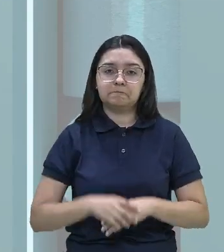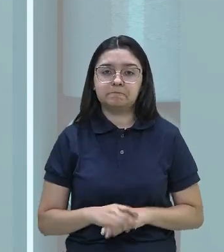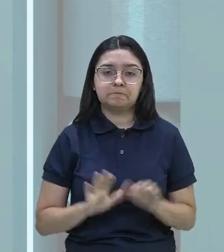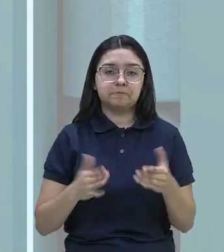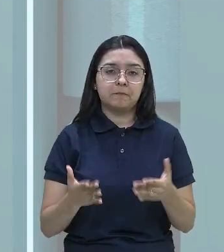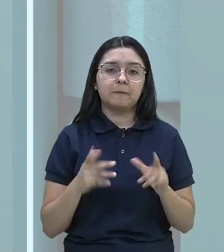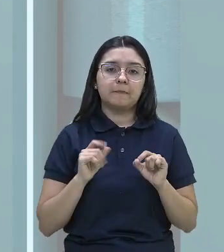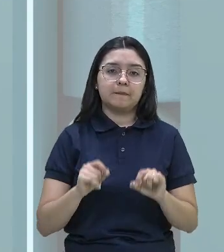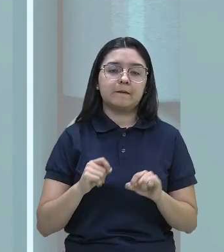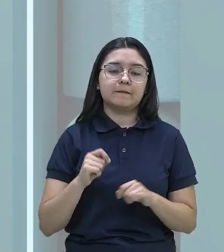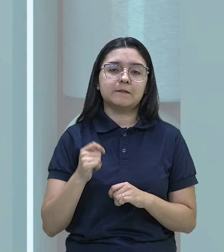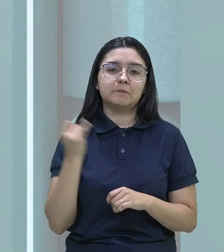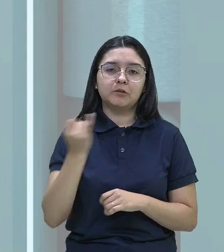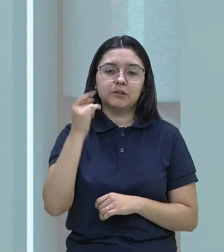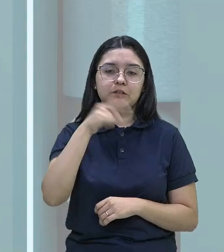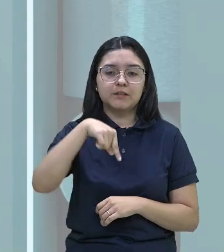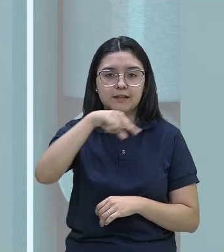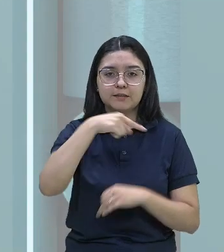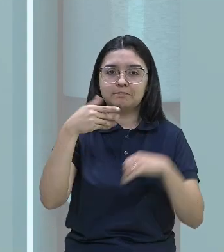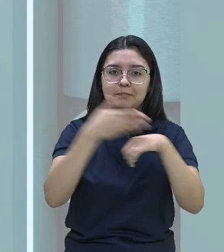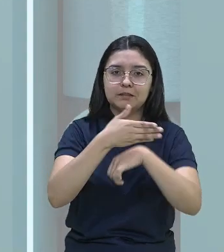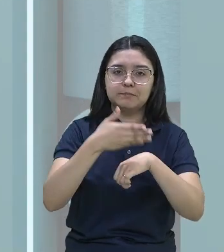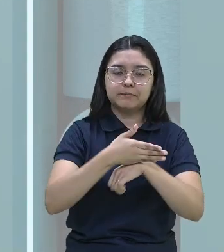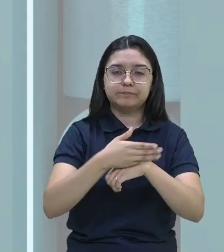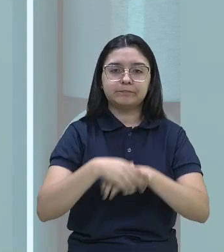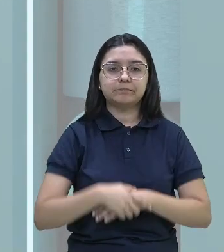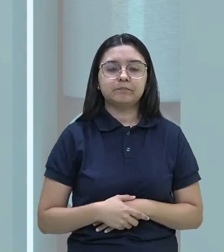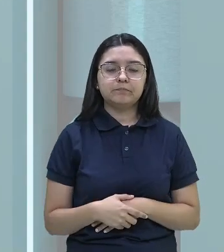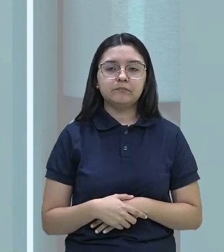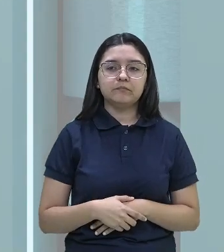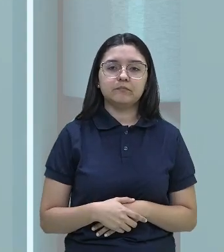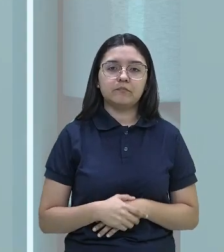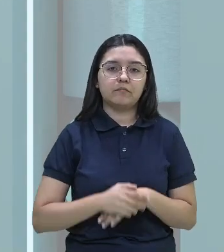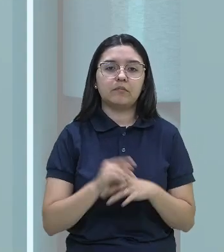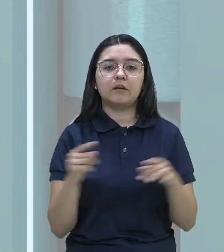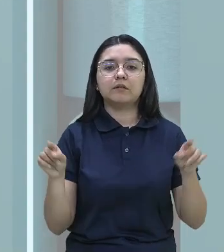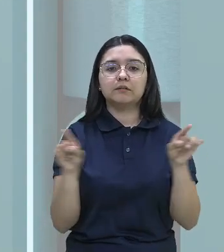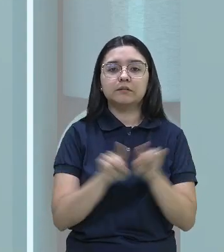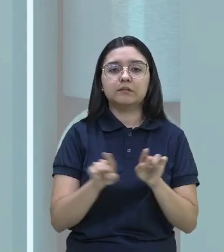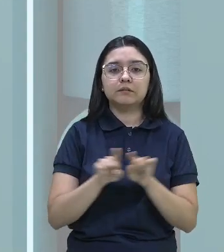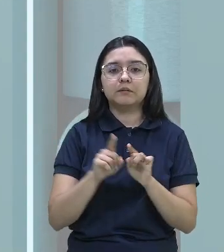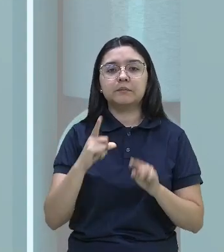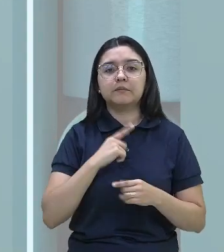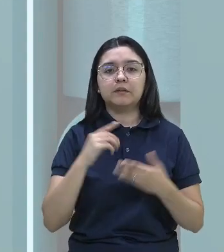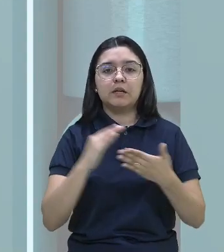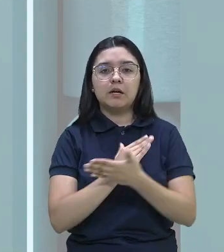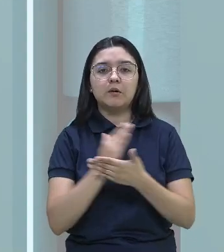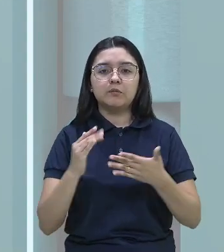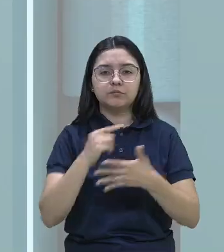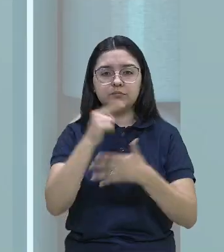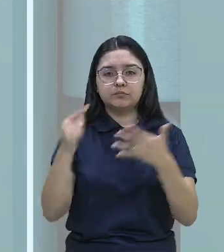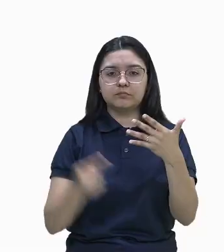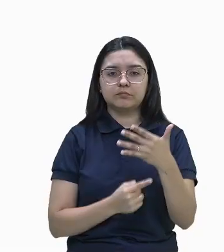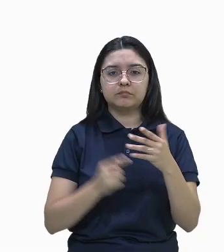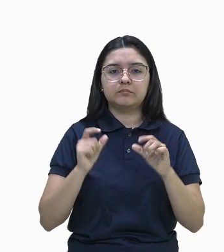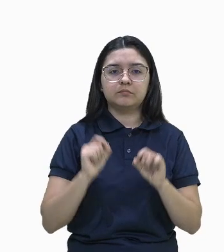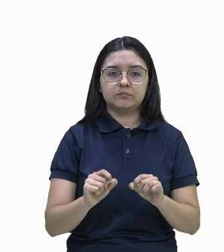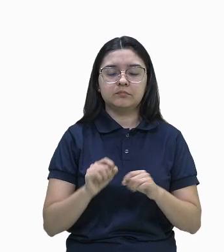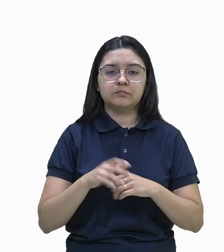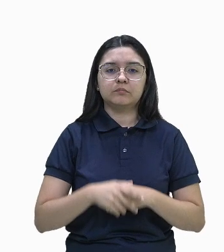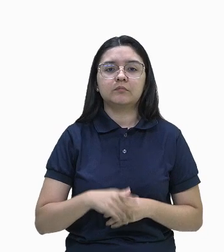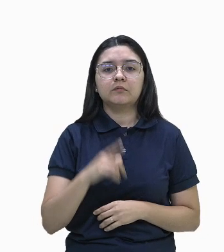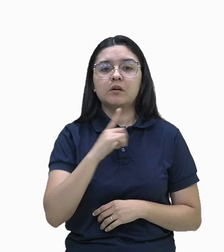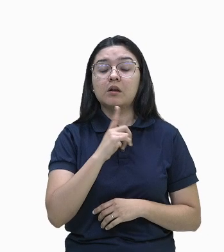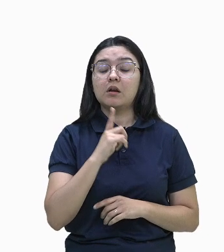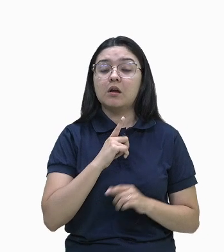ser necessário ele participar, tá? E aí, nós temos também algumas formas desse teatro do oprimido, que é o teatro